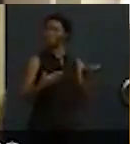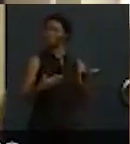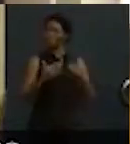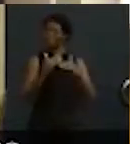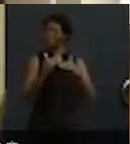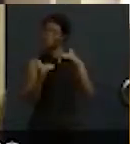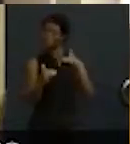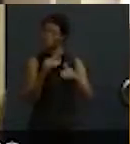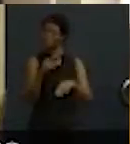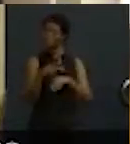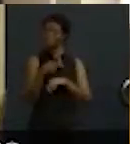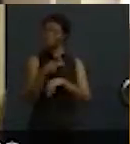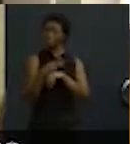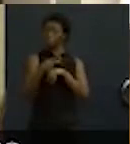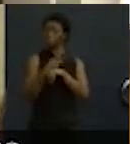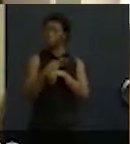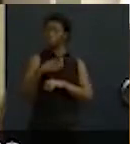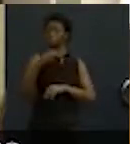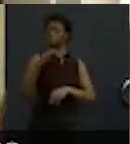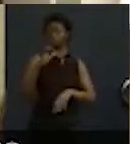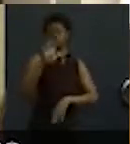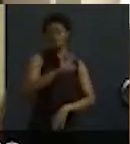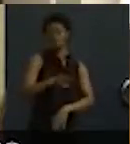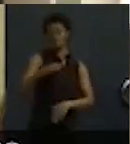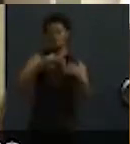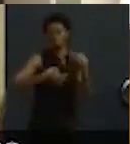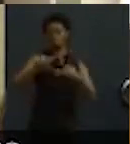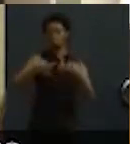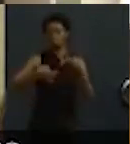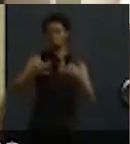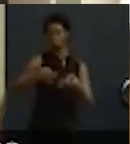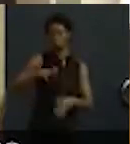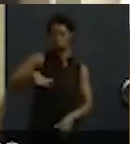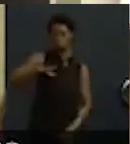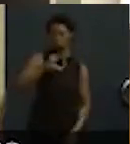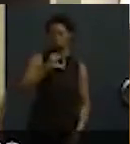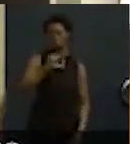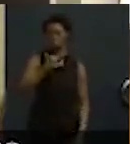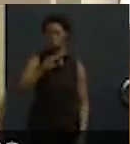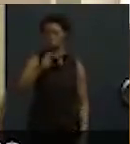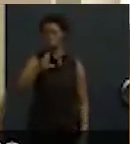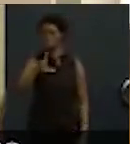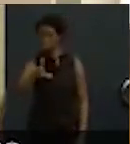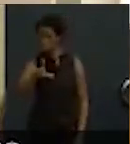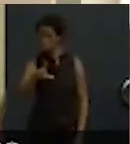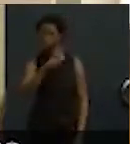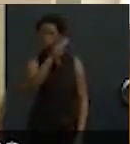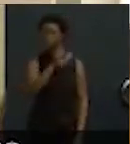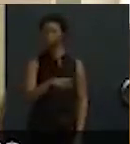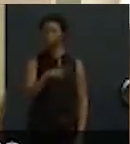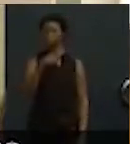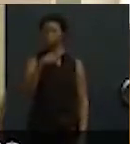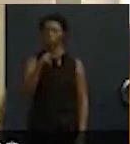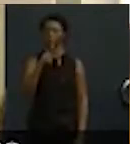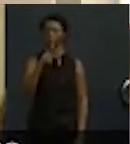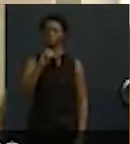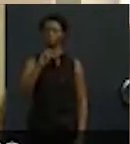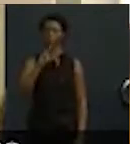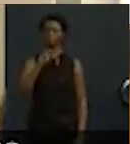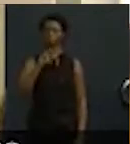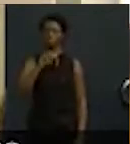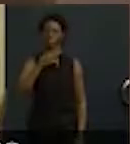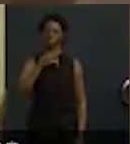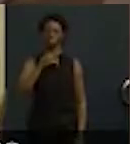de Justiça de Assuntos Cíveis e Institucionais, Procuradora de Justiça, Edileia Gonçalves